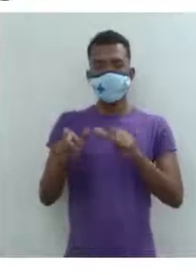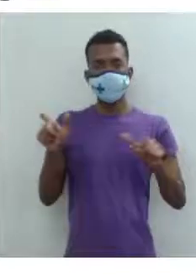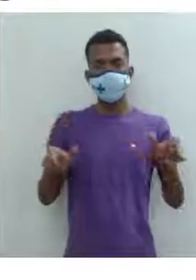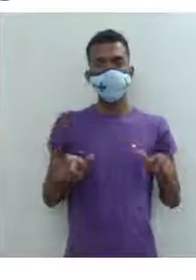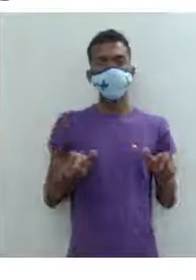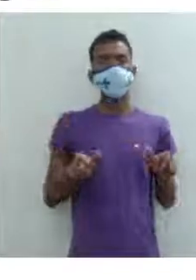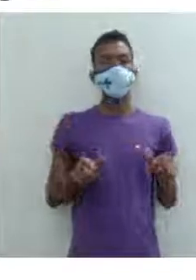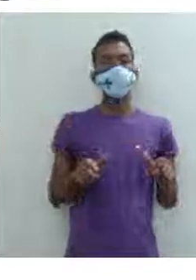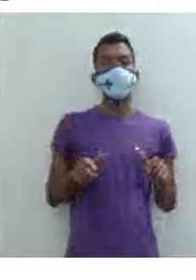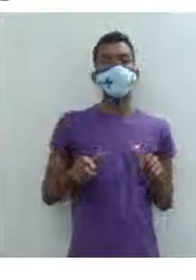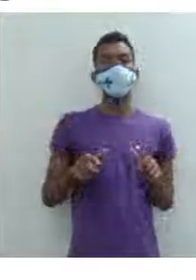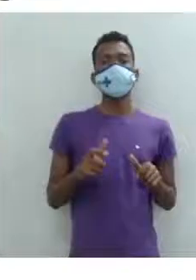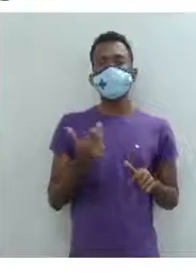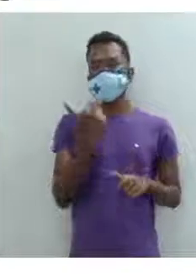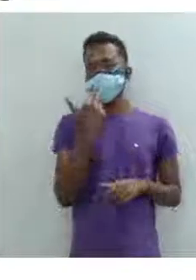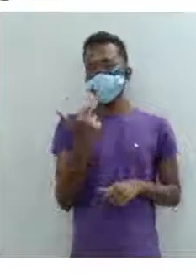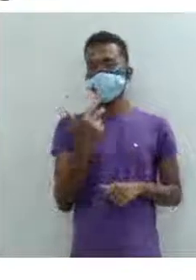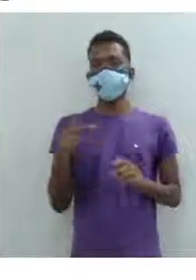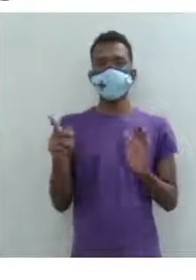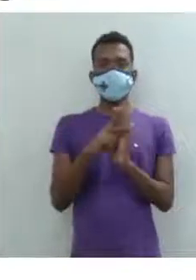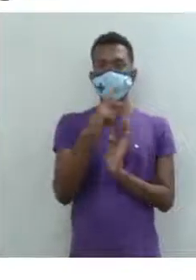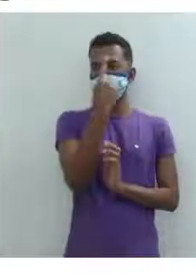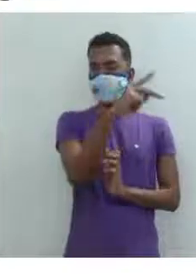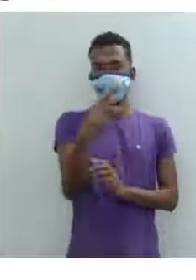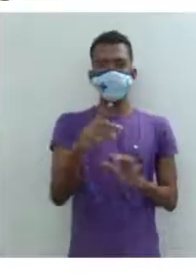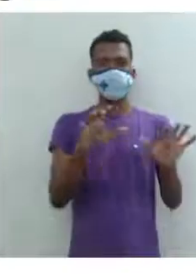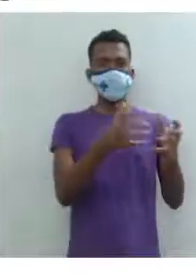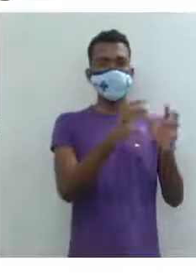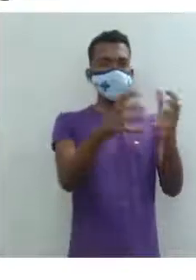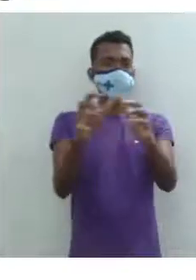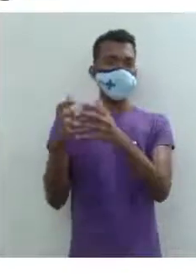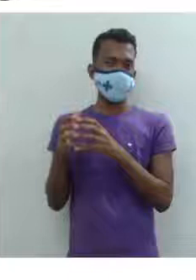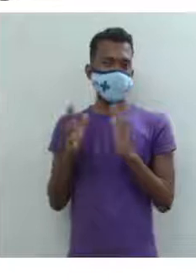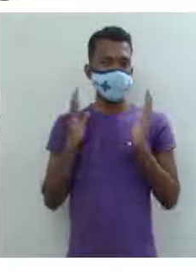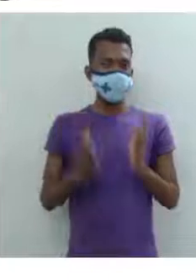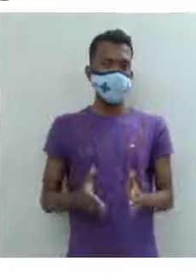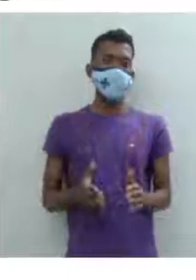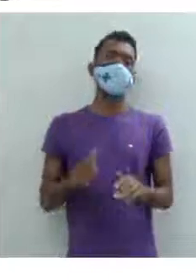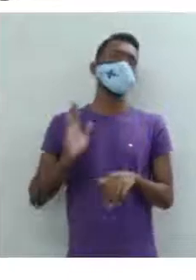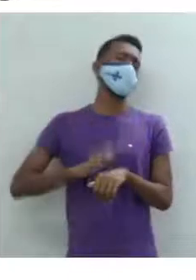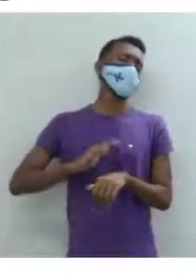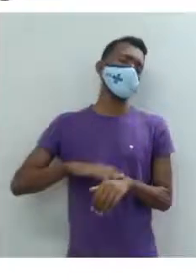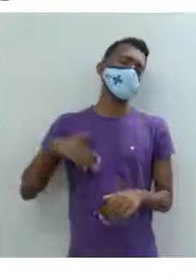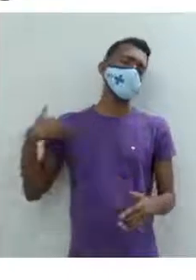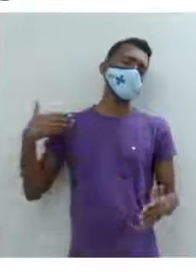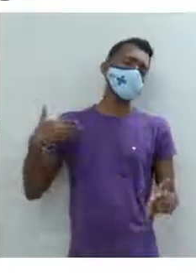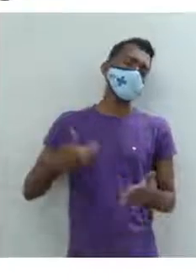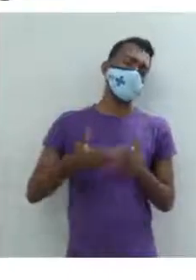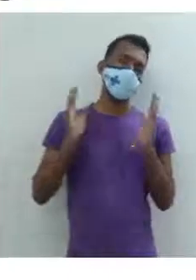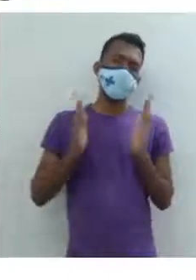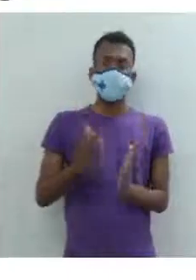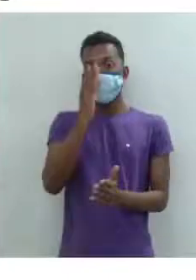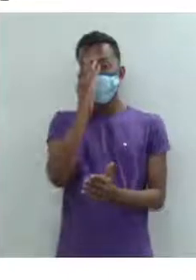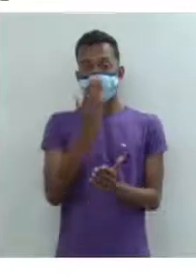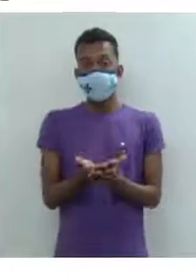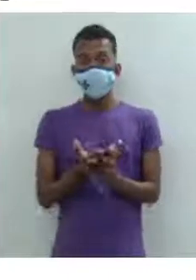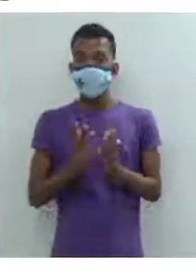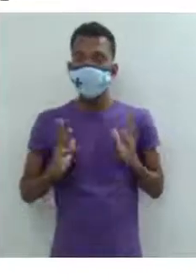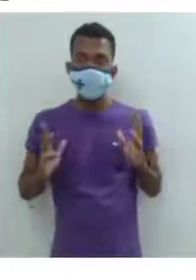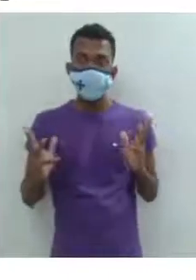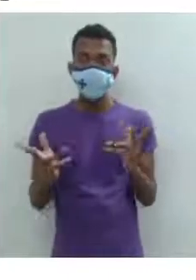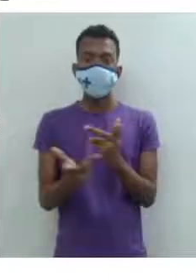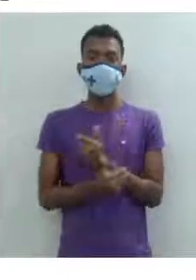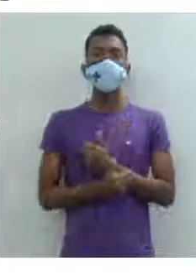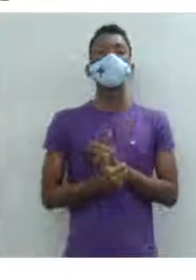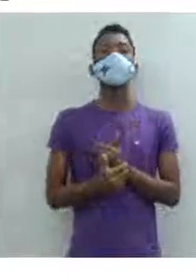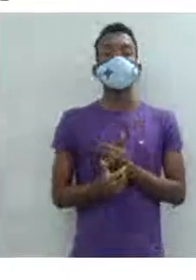nas línguas faladas por eles, né? Durante muito tempo, né, se acreditou que todos os indígenas